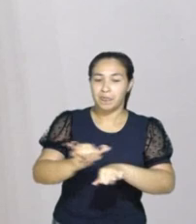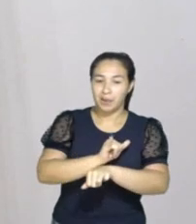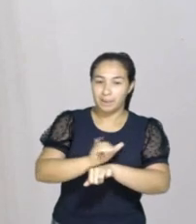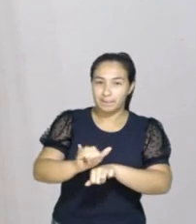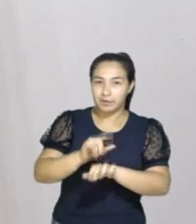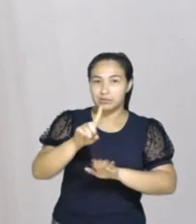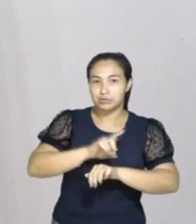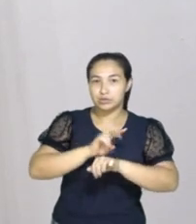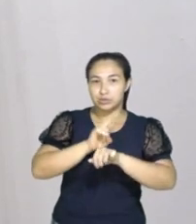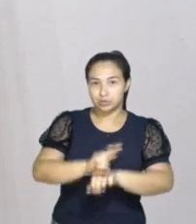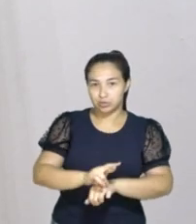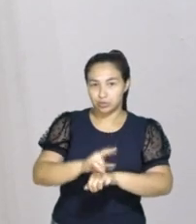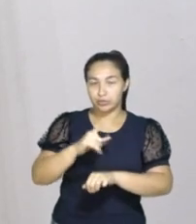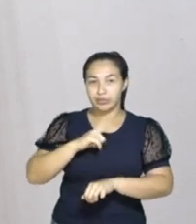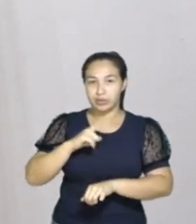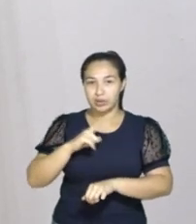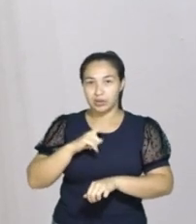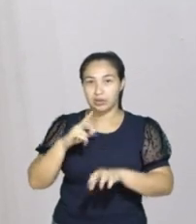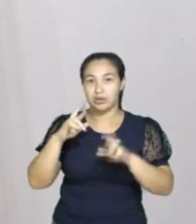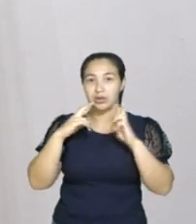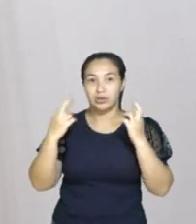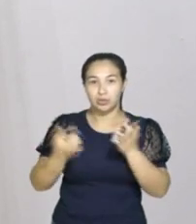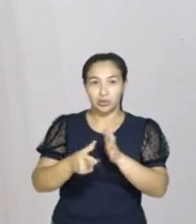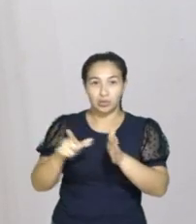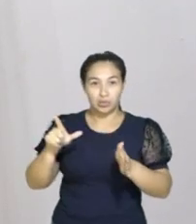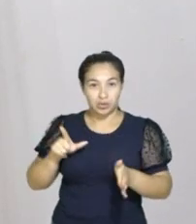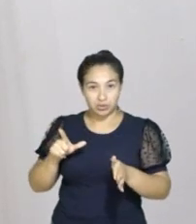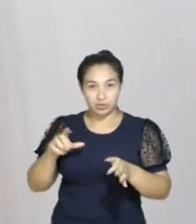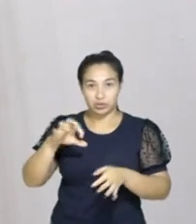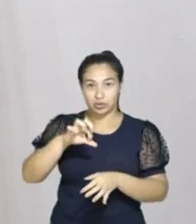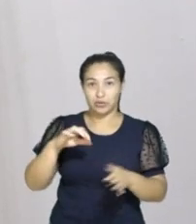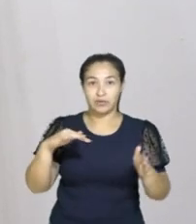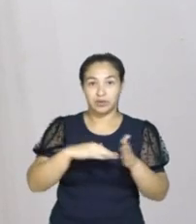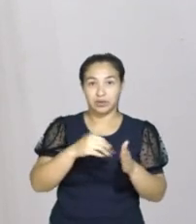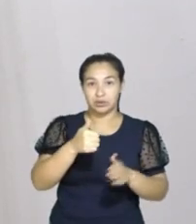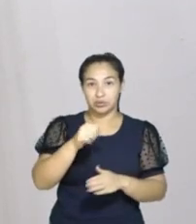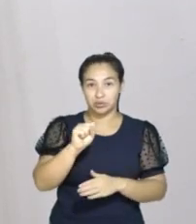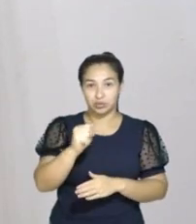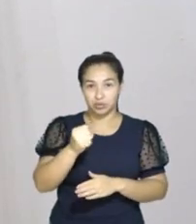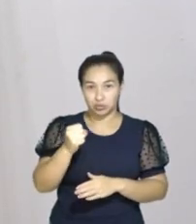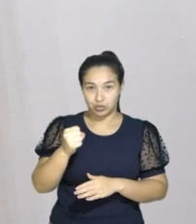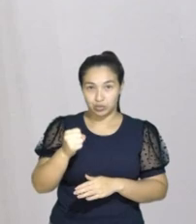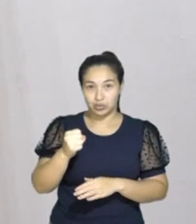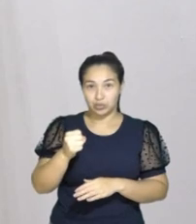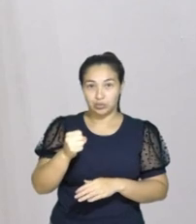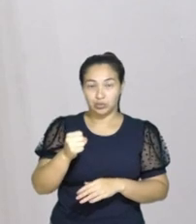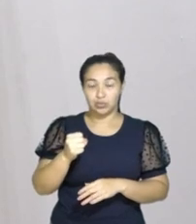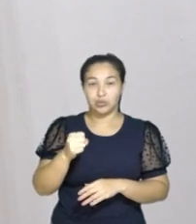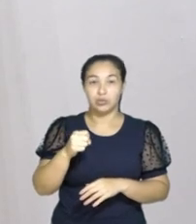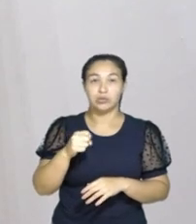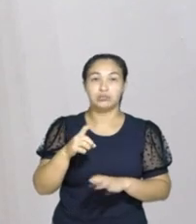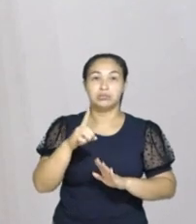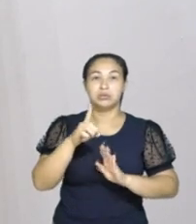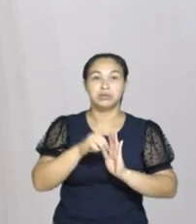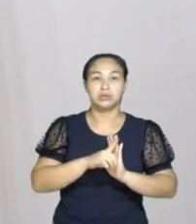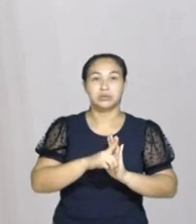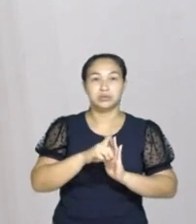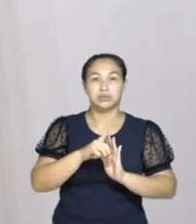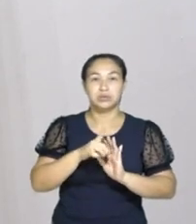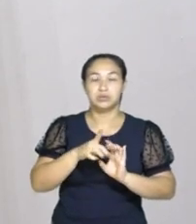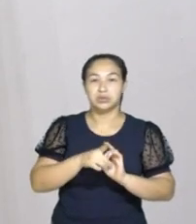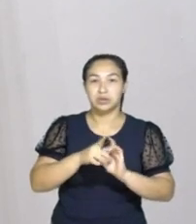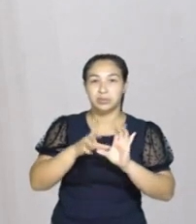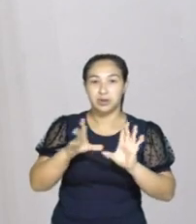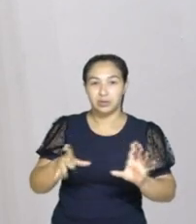às 18 reuniões anteriores e que a decisão da maioria de forma democrática de forma ordeira e respeitosa se